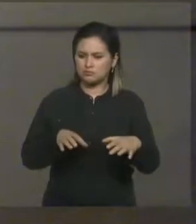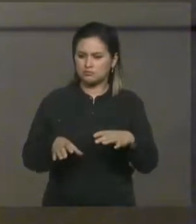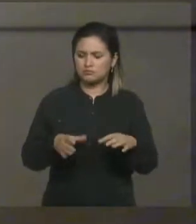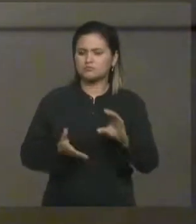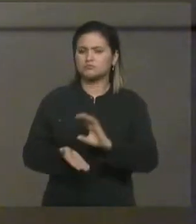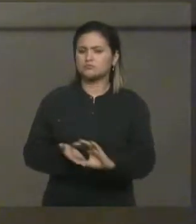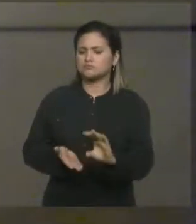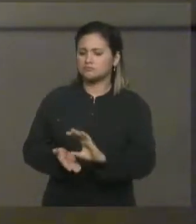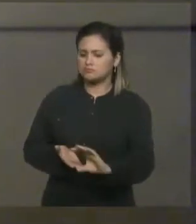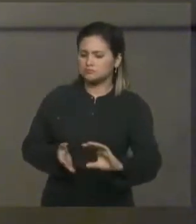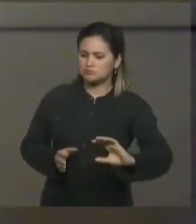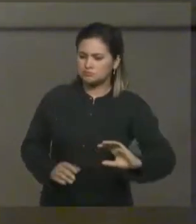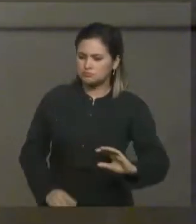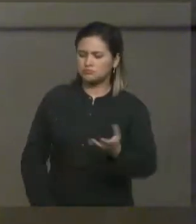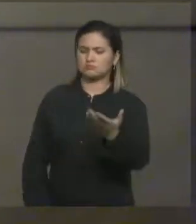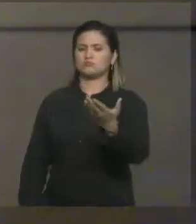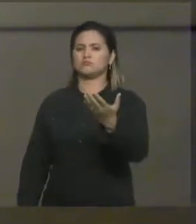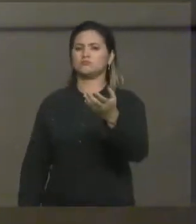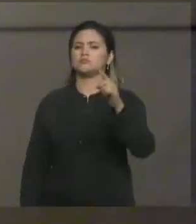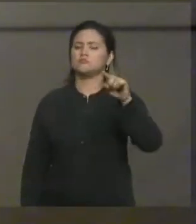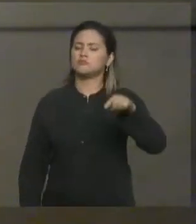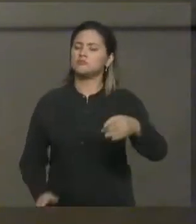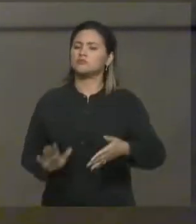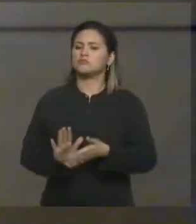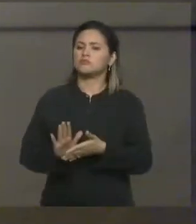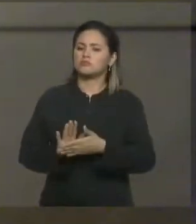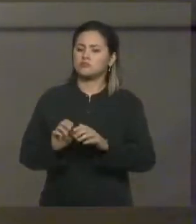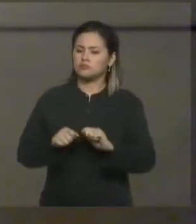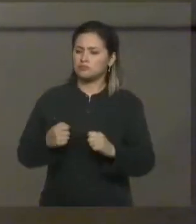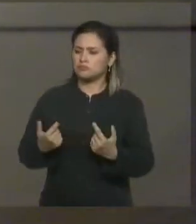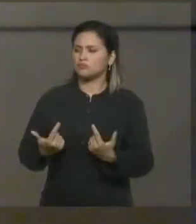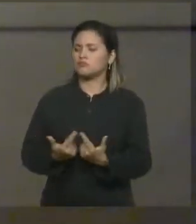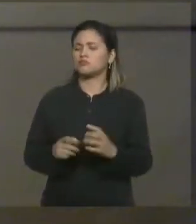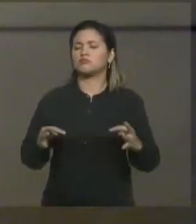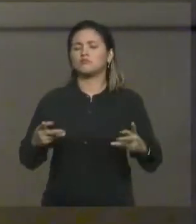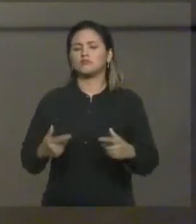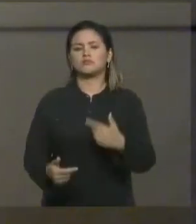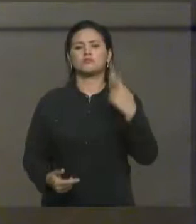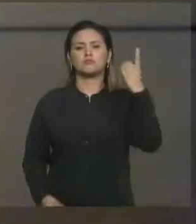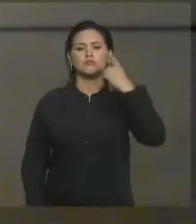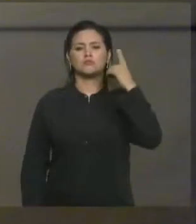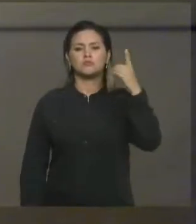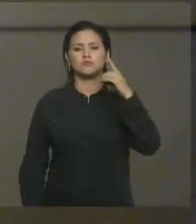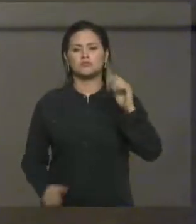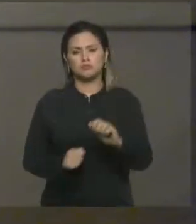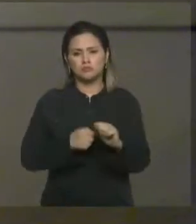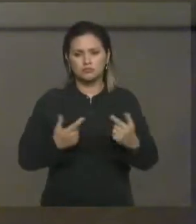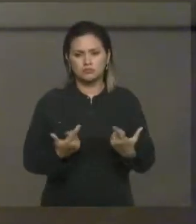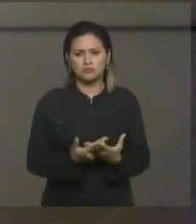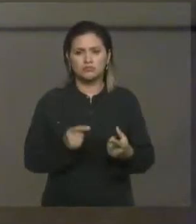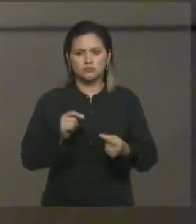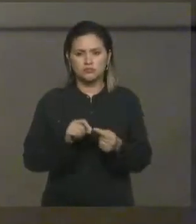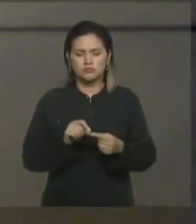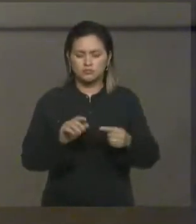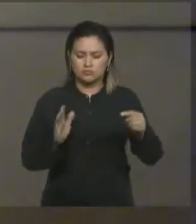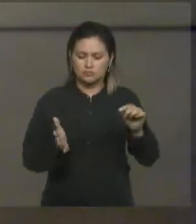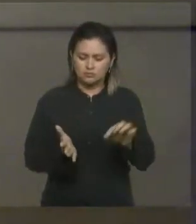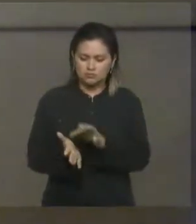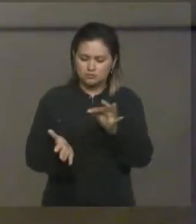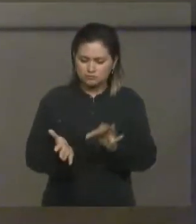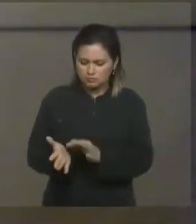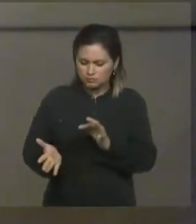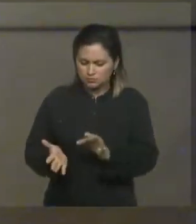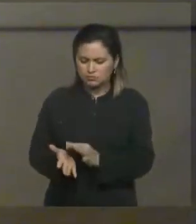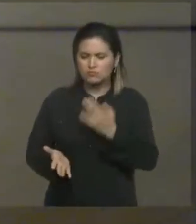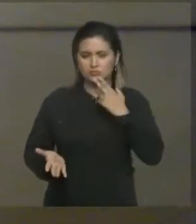isso aqui em prática. Portanto, foi uma iniciativa da Casa. Todos os deputados da Assembleia Legislativa fizeram a assinatura dessa carta